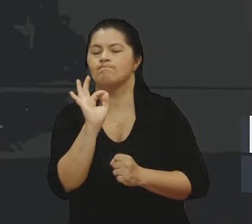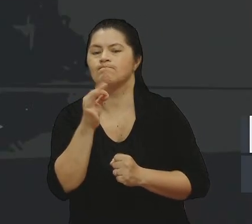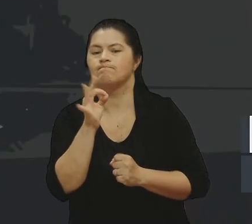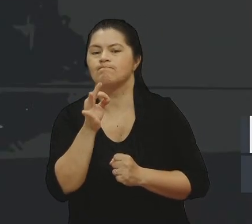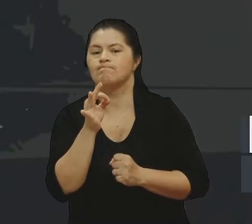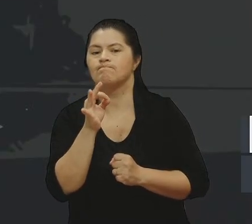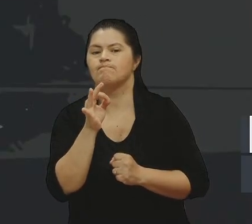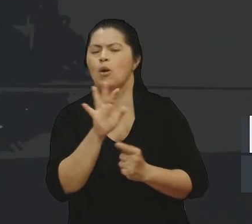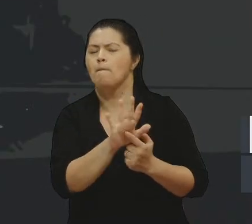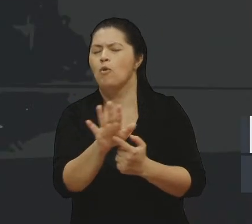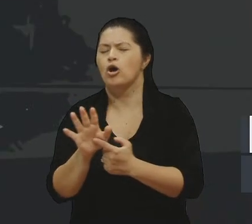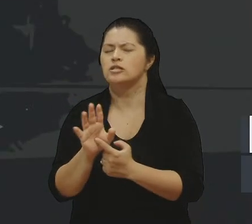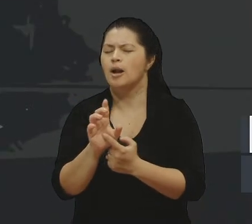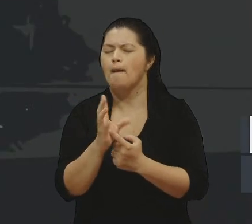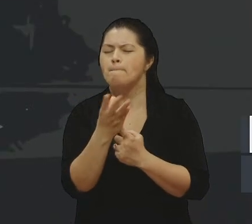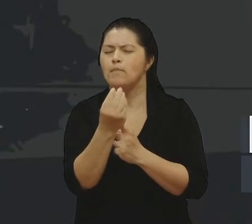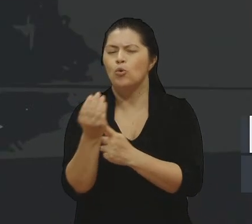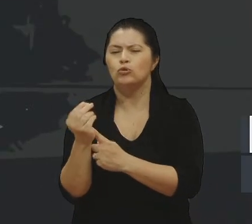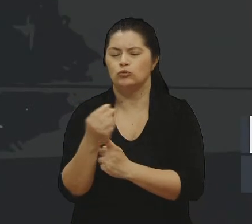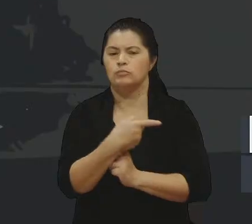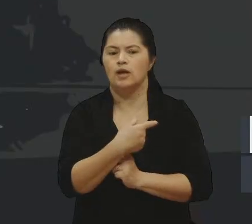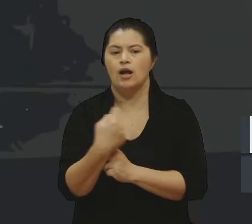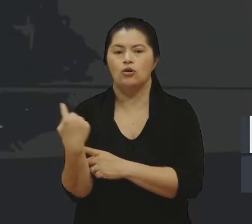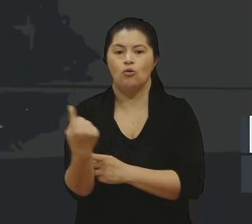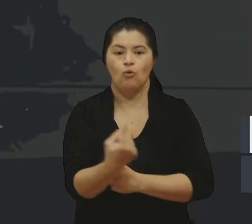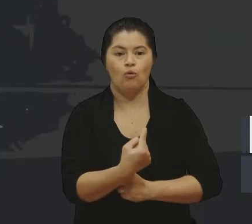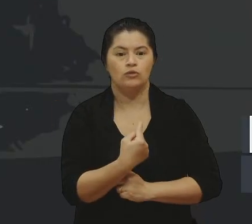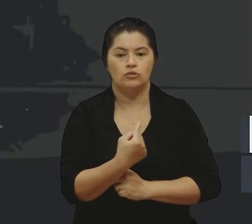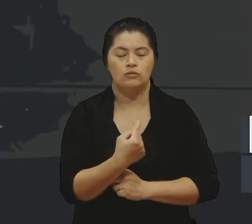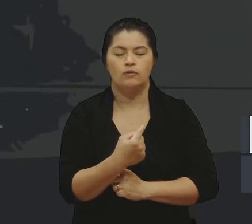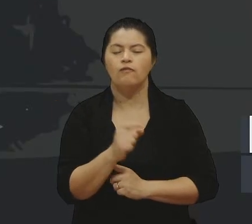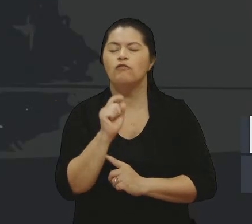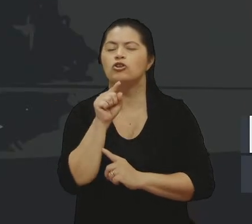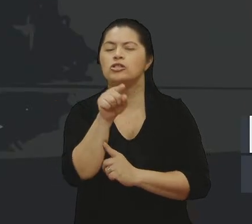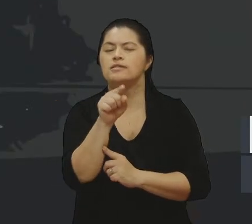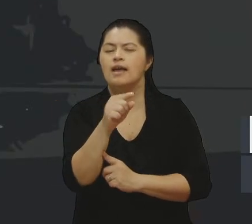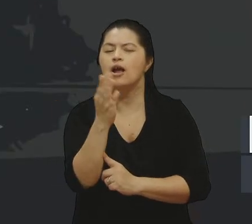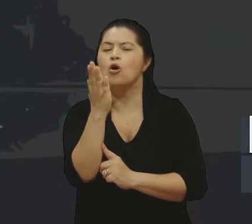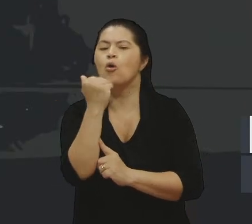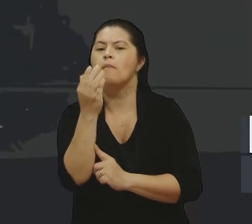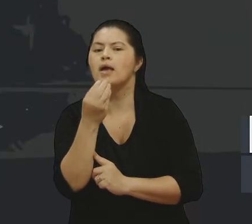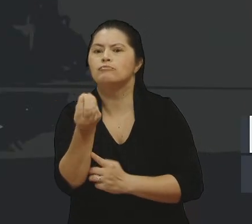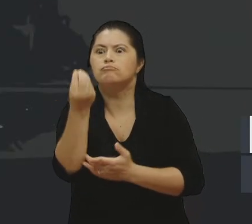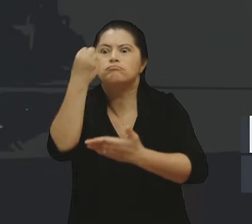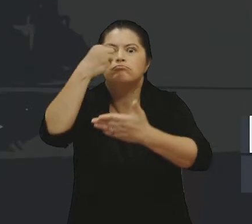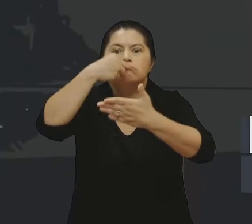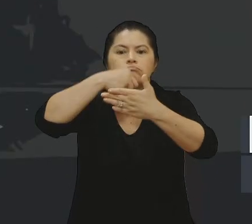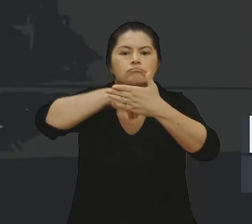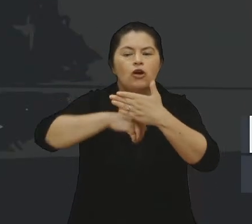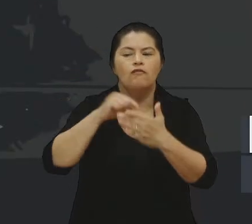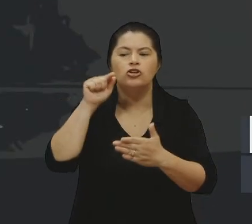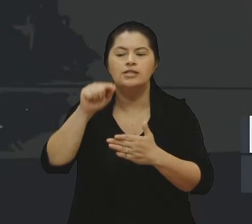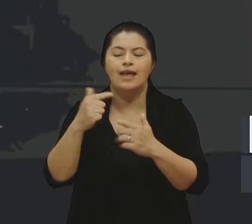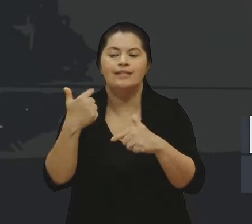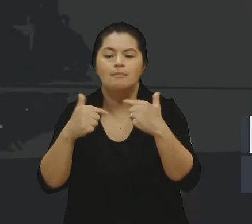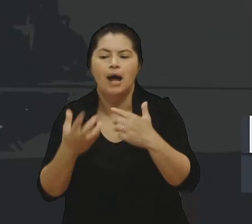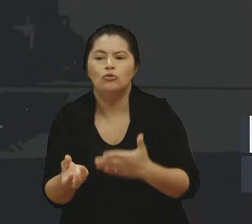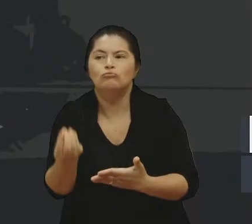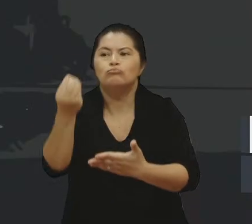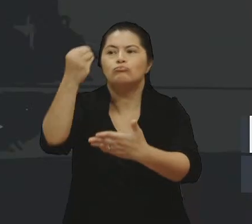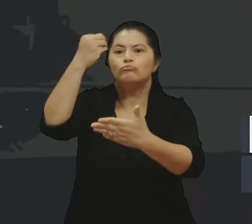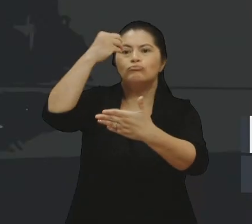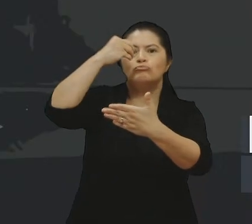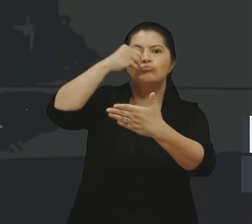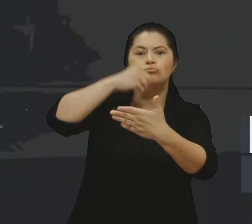revela muito para nós. Porque ele está dizendo que você comerá, ou seja, você vai ter que engolir aquilo que você faz. Você vai ter que botar para dentro aquilo que você